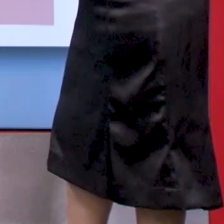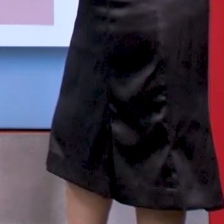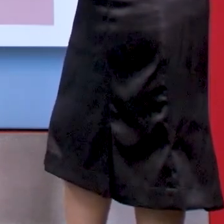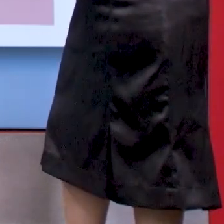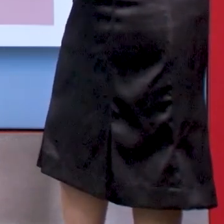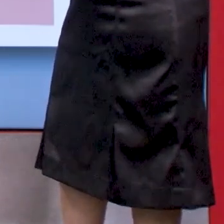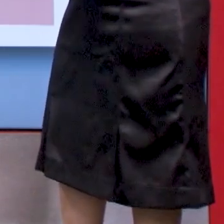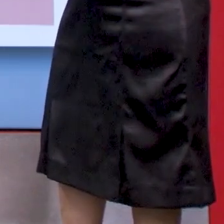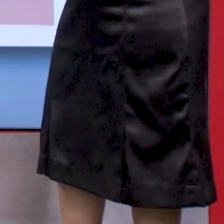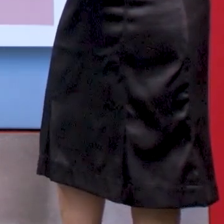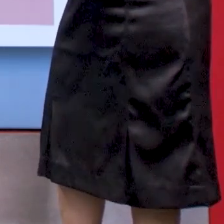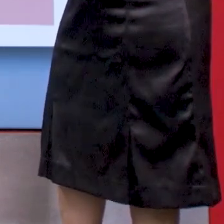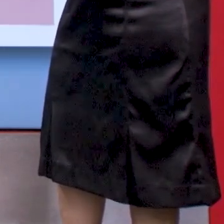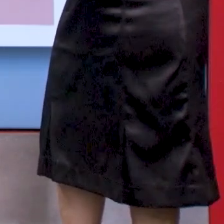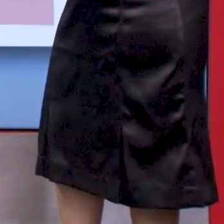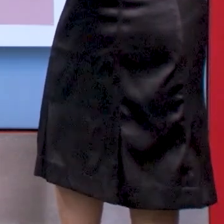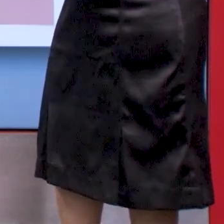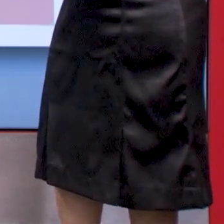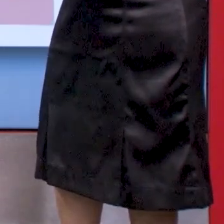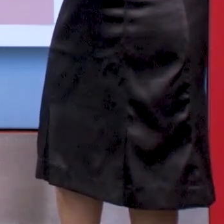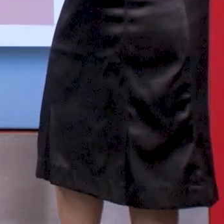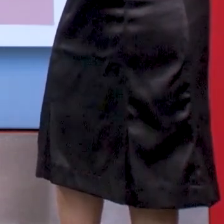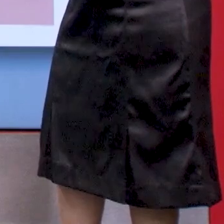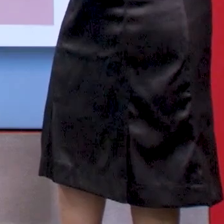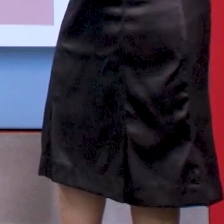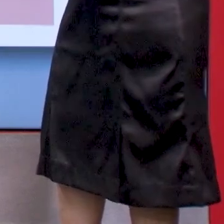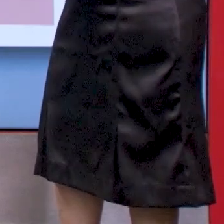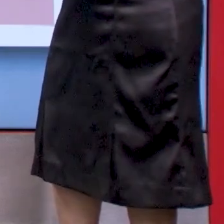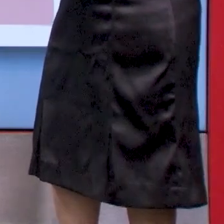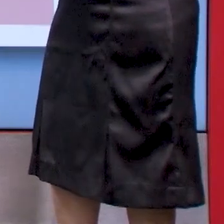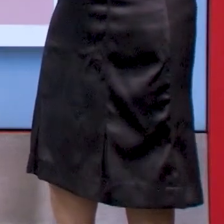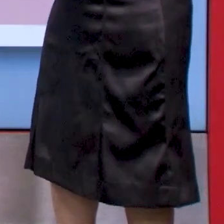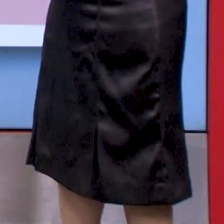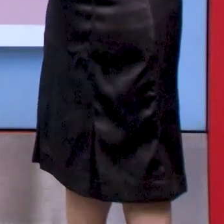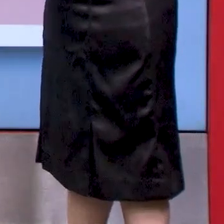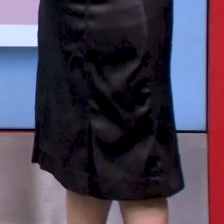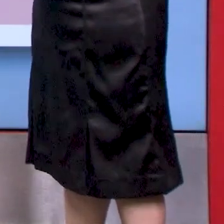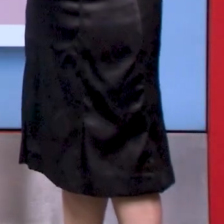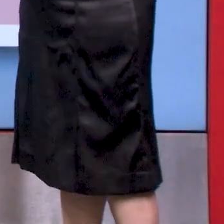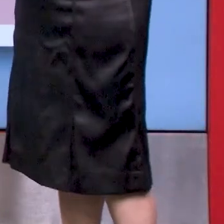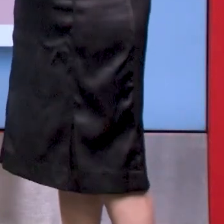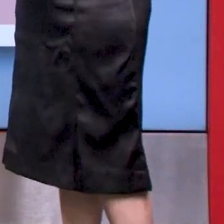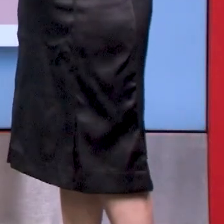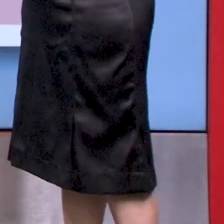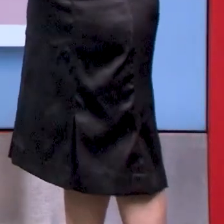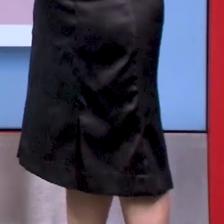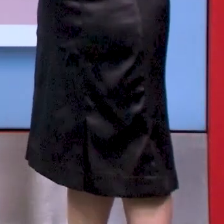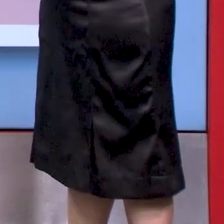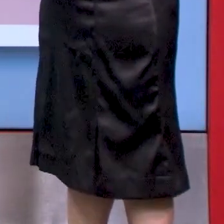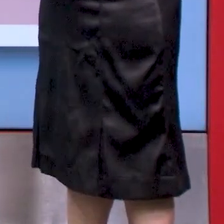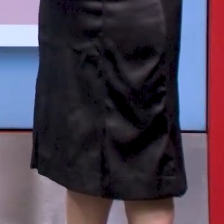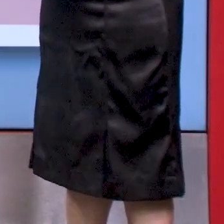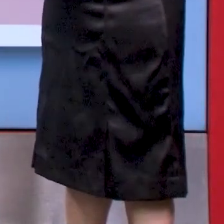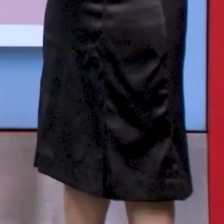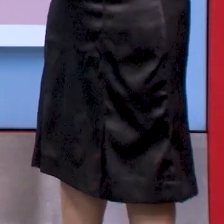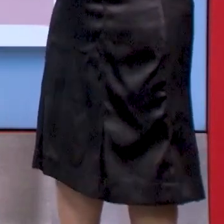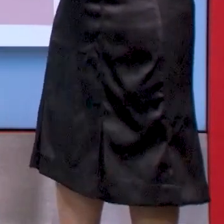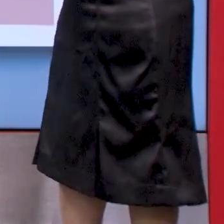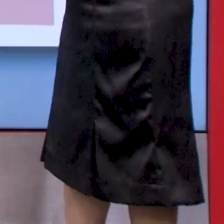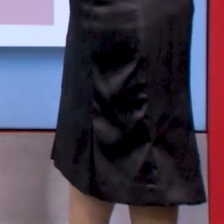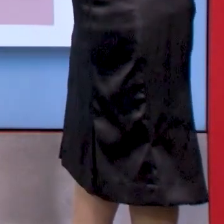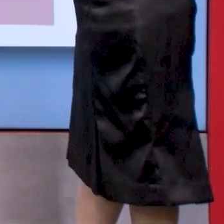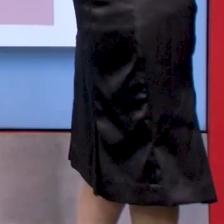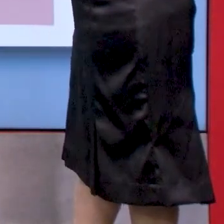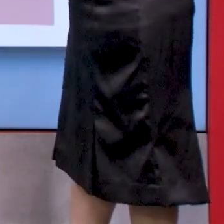Participações. É vídeo, não é? Vídeo que foram gravados com os irmãos da acessibilidade? Então vamos postar